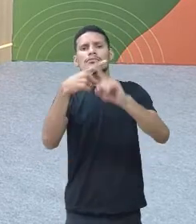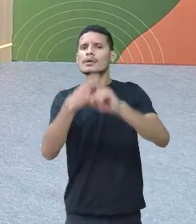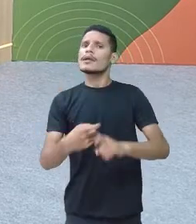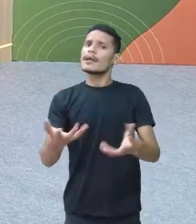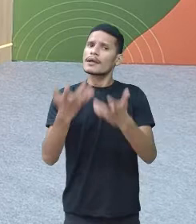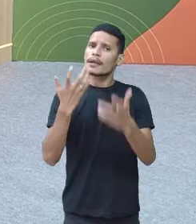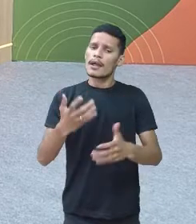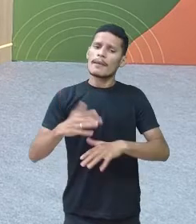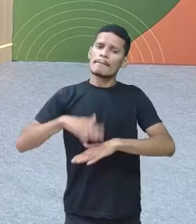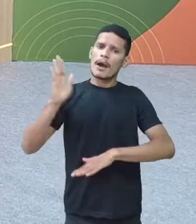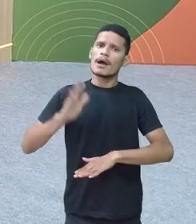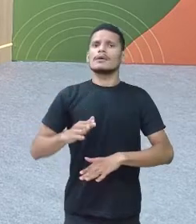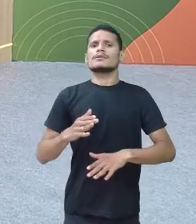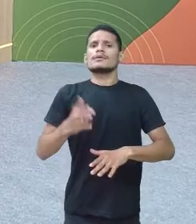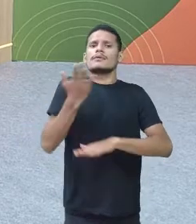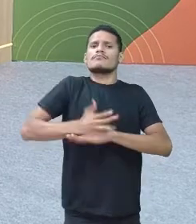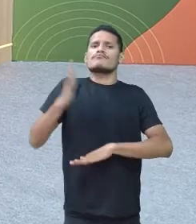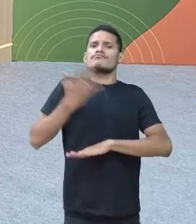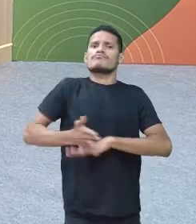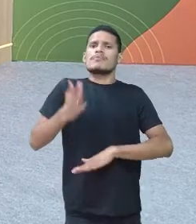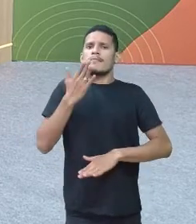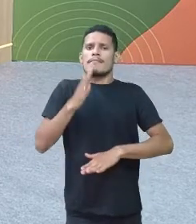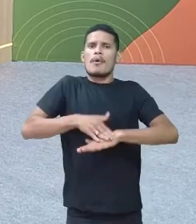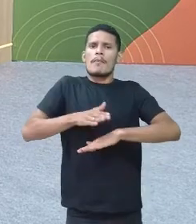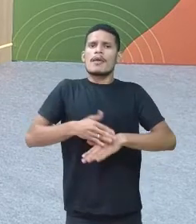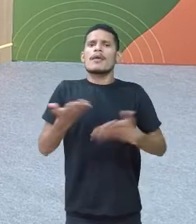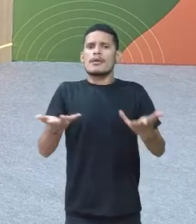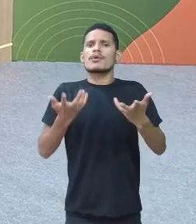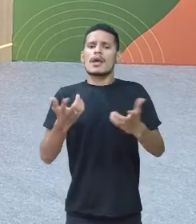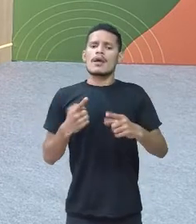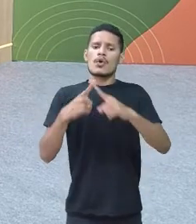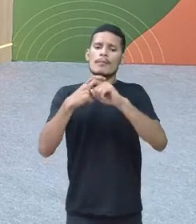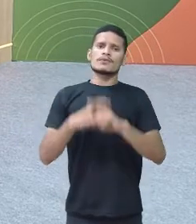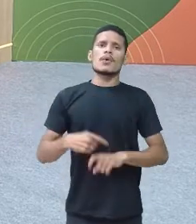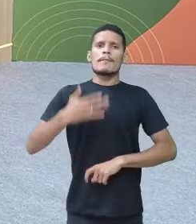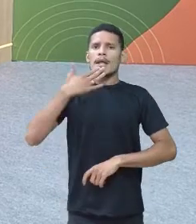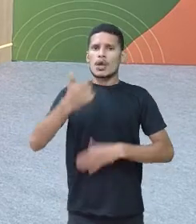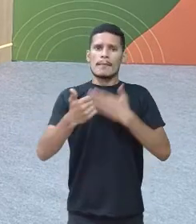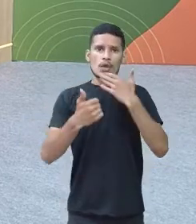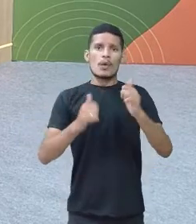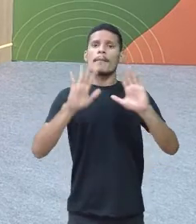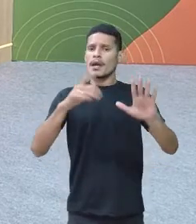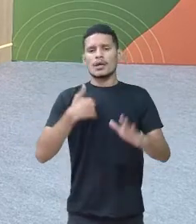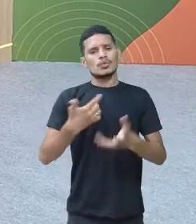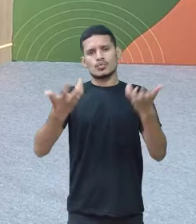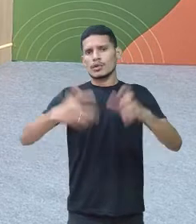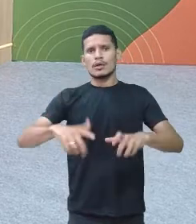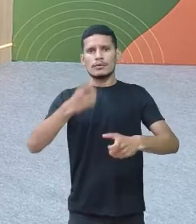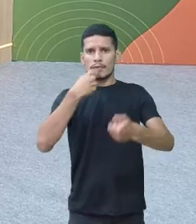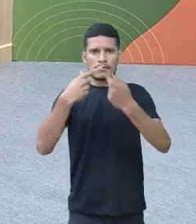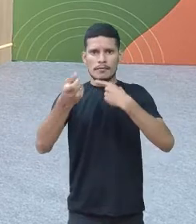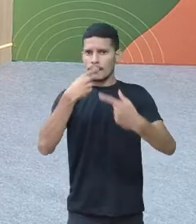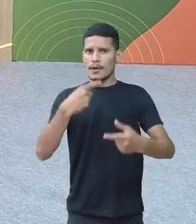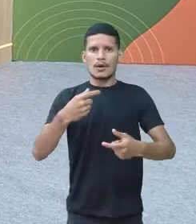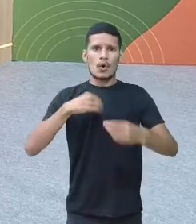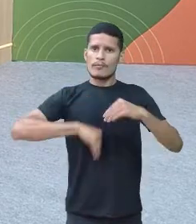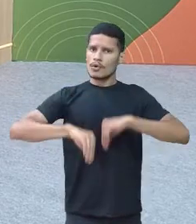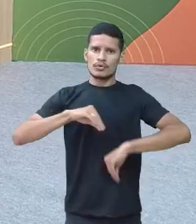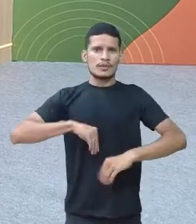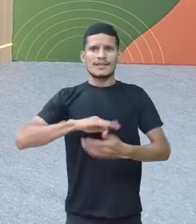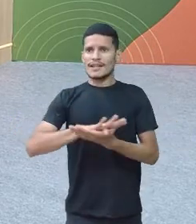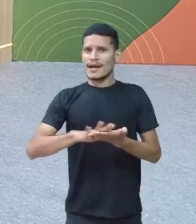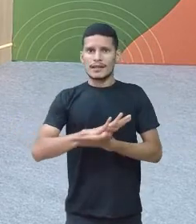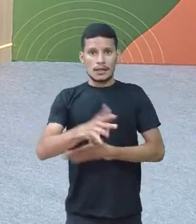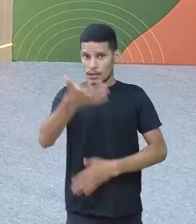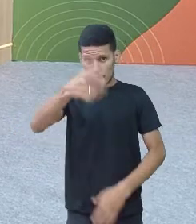rendimento maior no meu treinamento, né, nas competições, mas eu não quero tomar esses hormônios aí não. E não